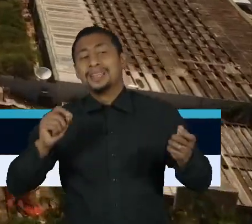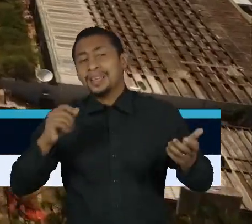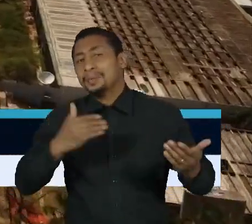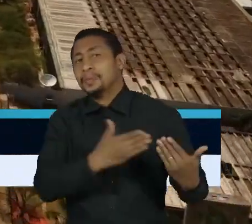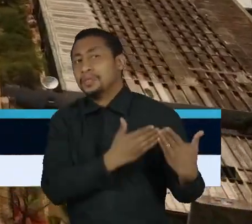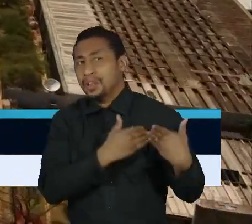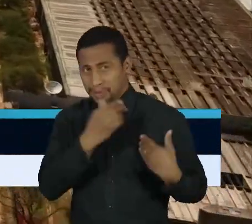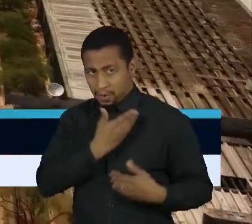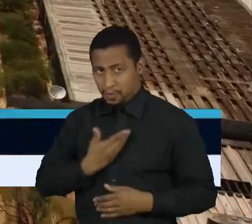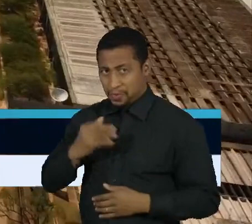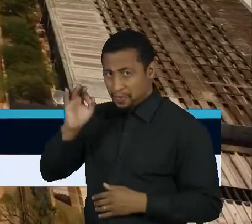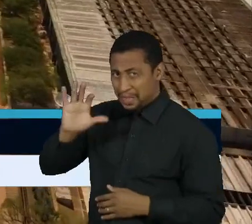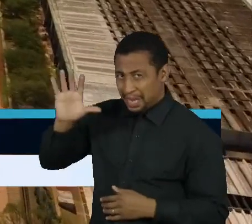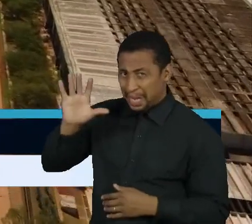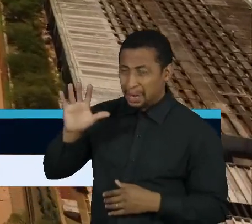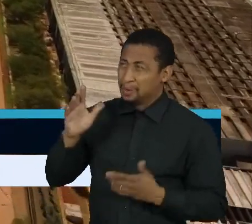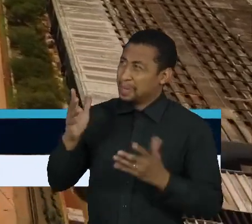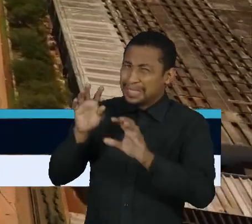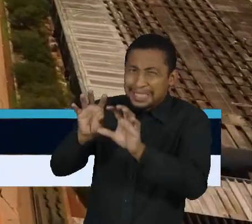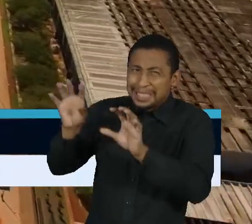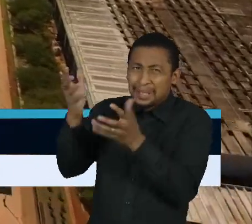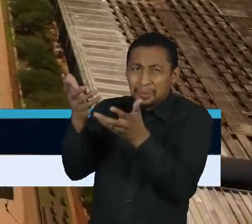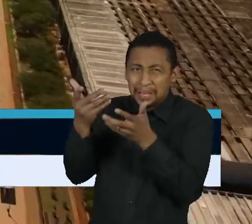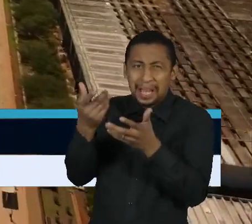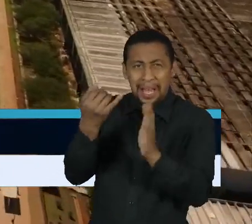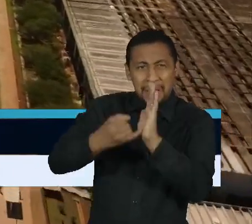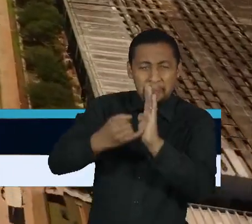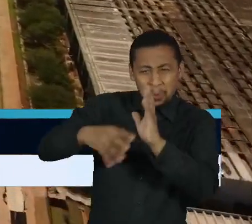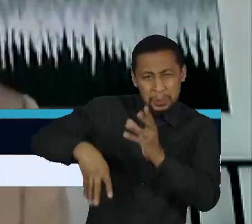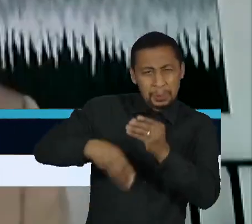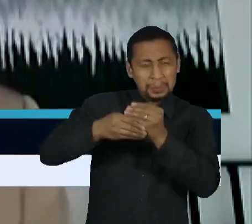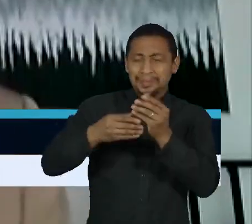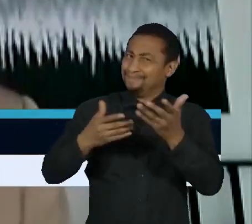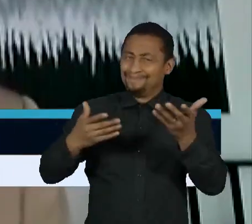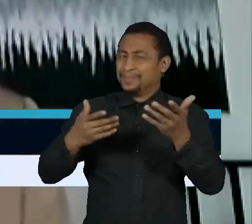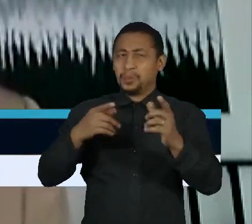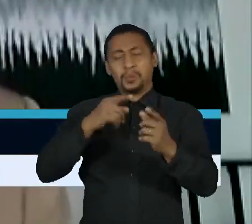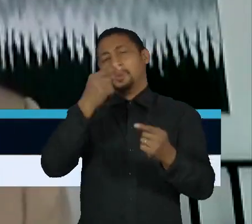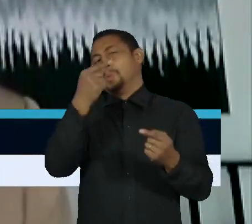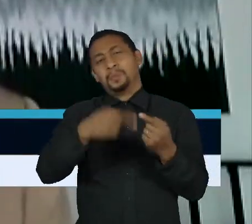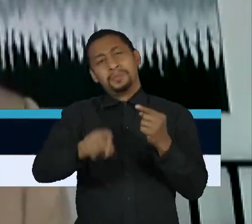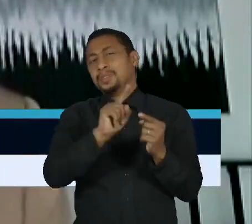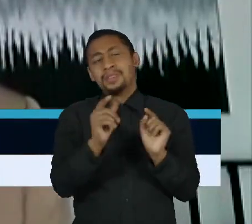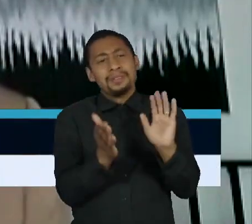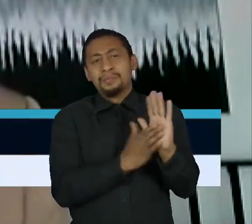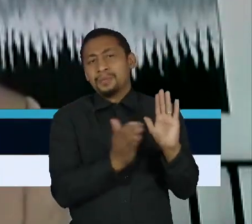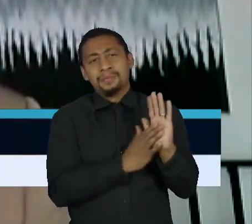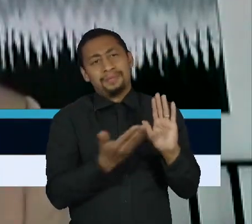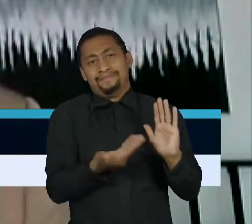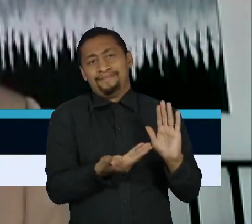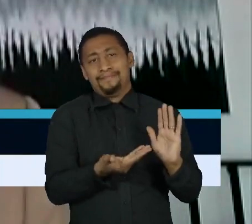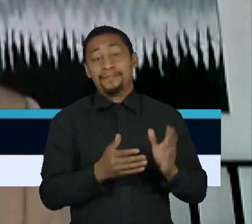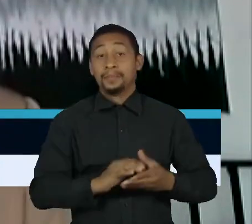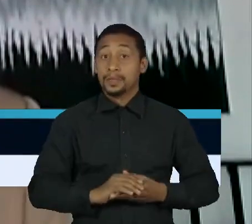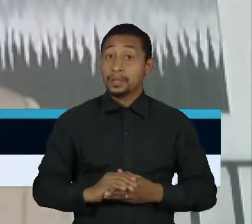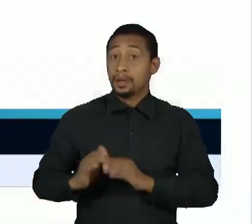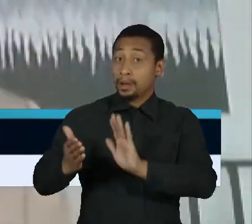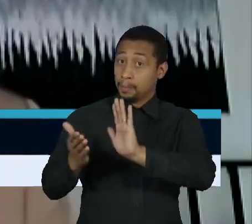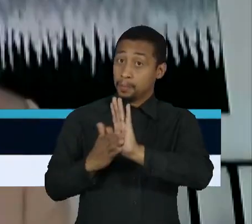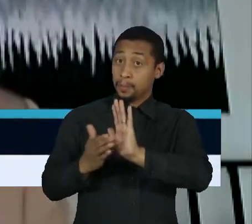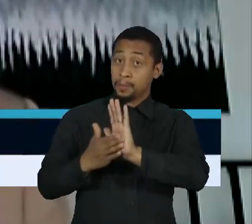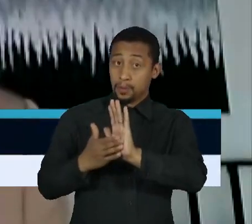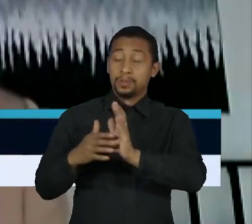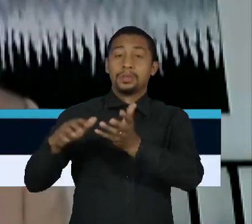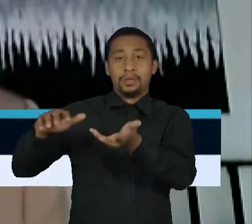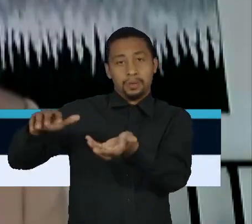a medida poderá ir contra um dos principais objetivos da reforma. Quando você olha a proposta, né, que foi aprovada no Congresso,